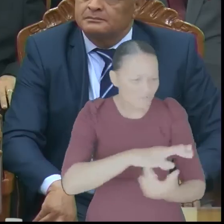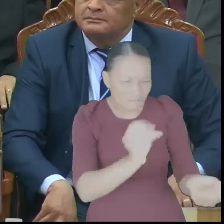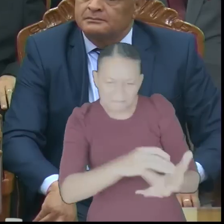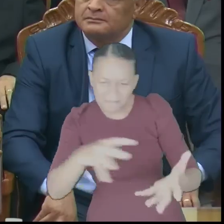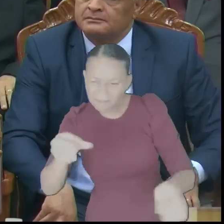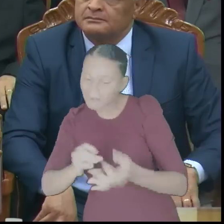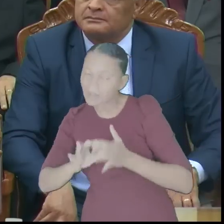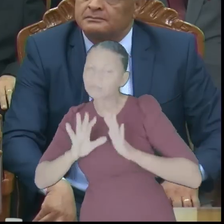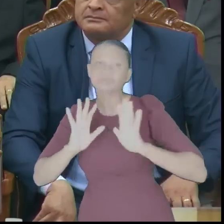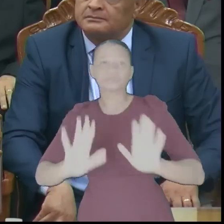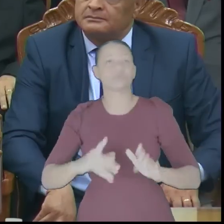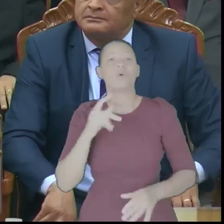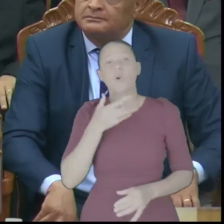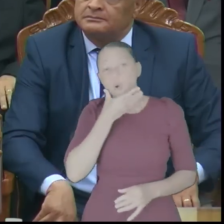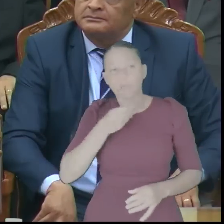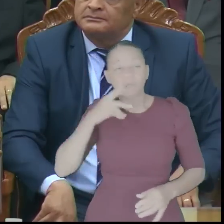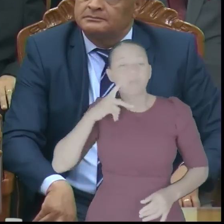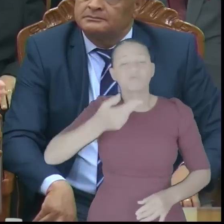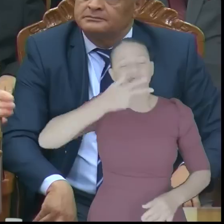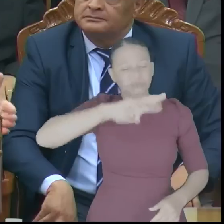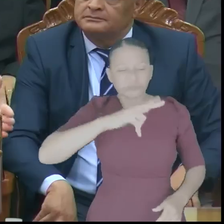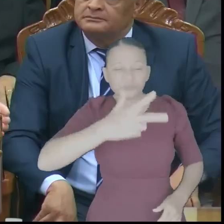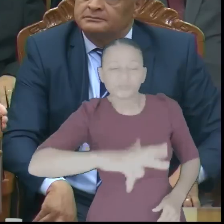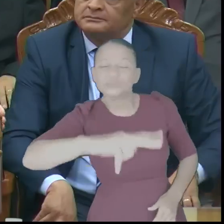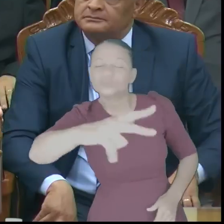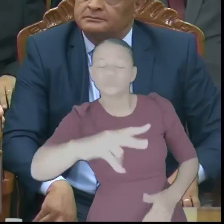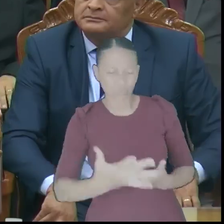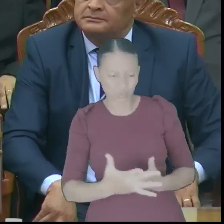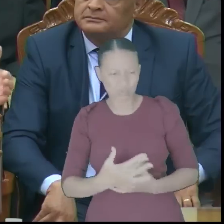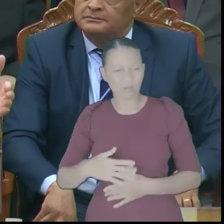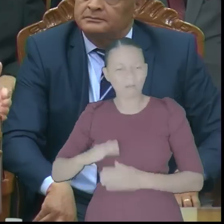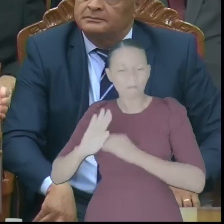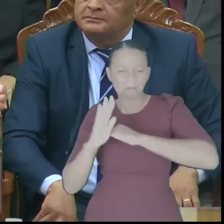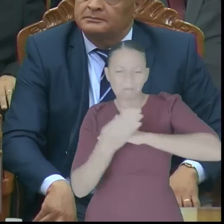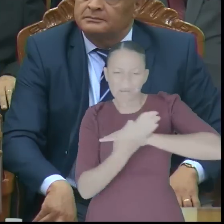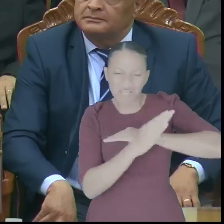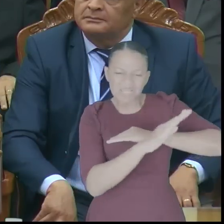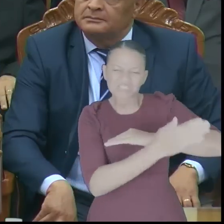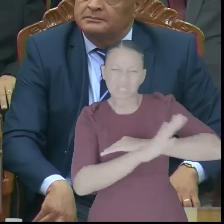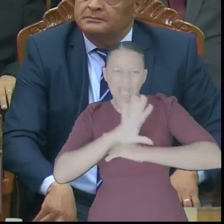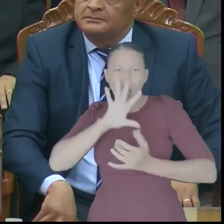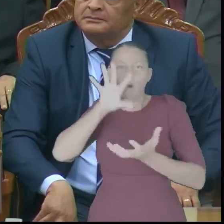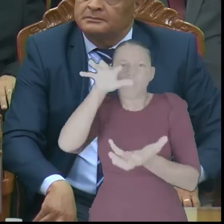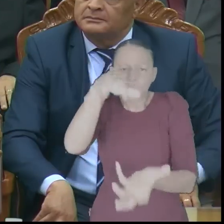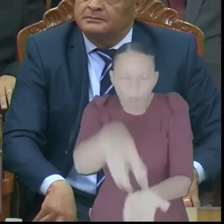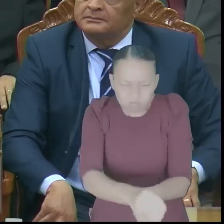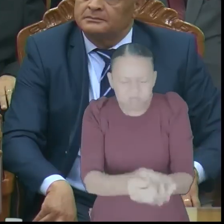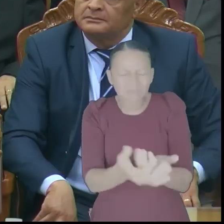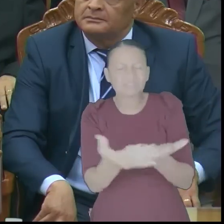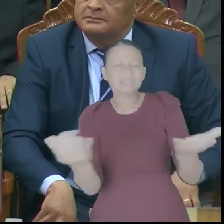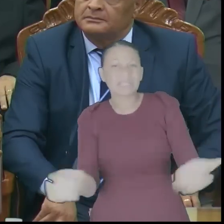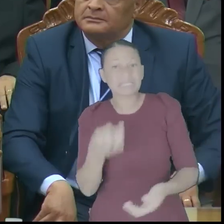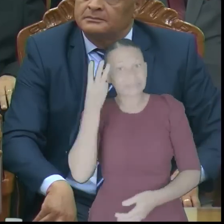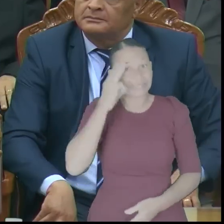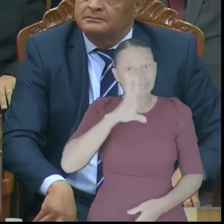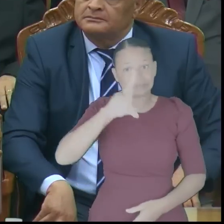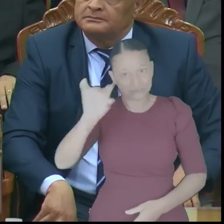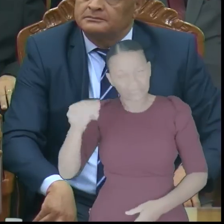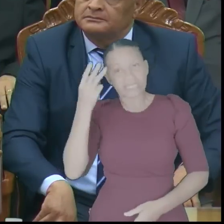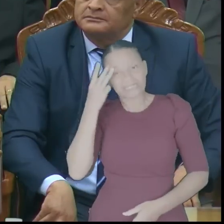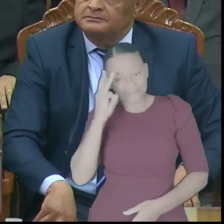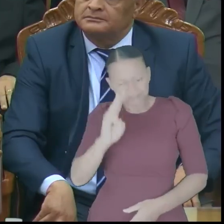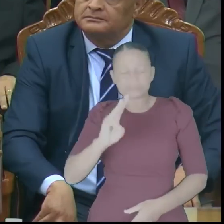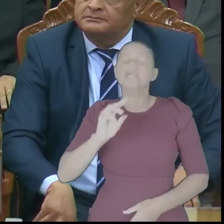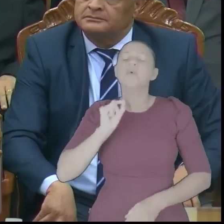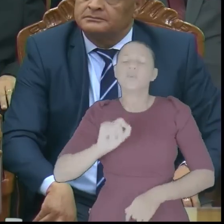Jonas. Assim como Jonas foi engolido pela baleia, pelo peixe, 3 dias e 3 noites ficou no ventre dela.